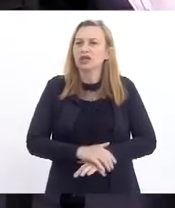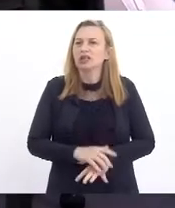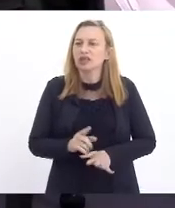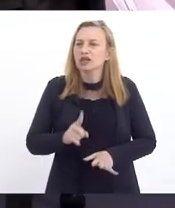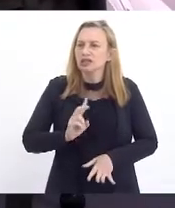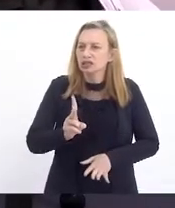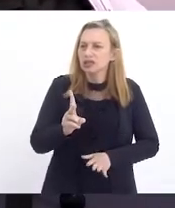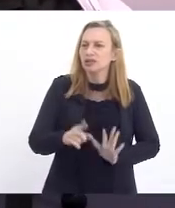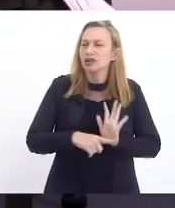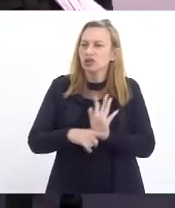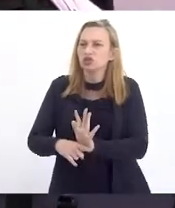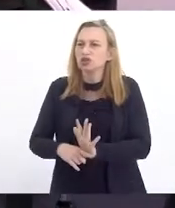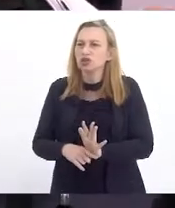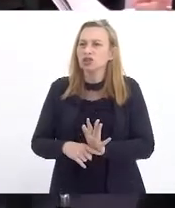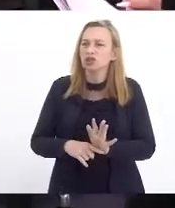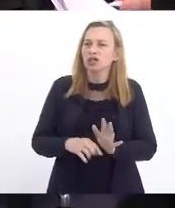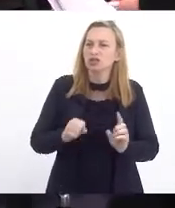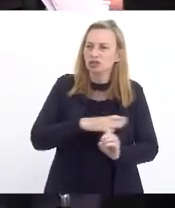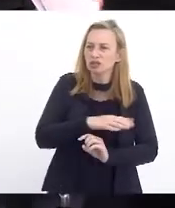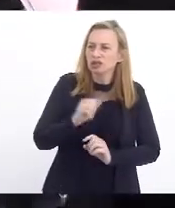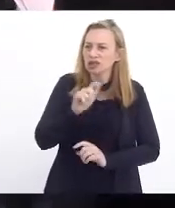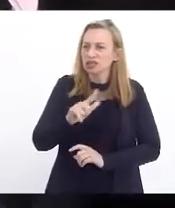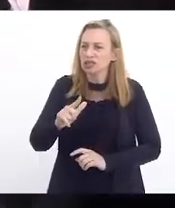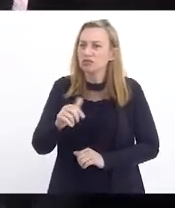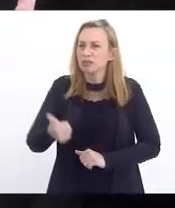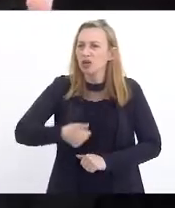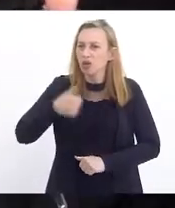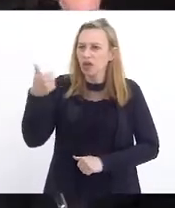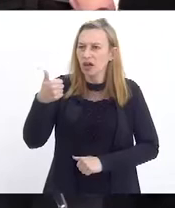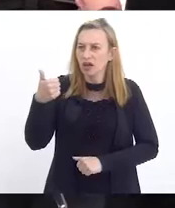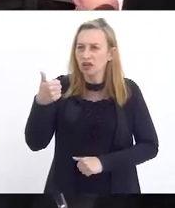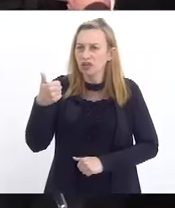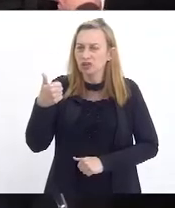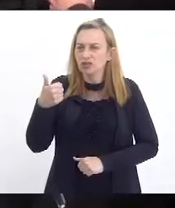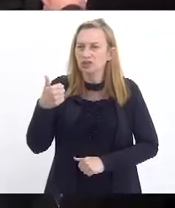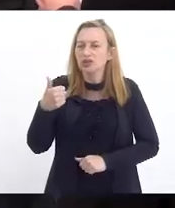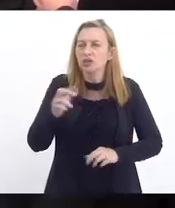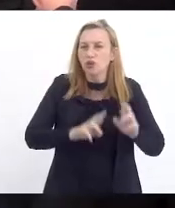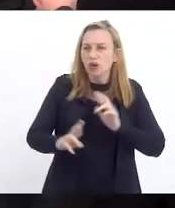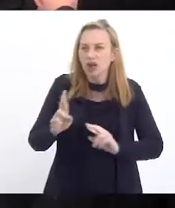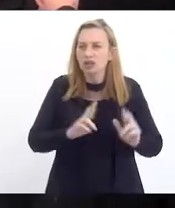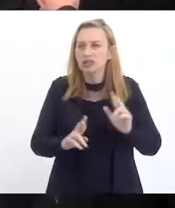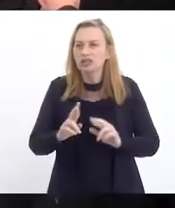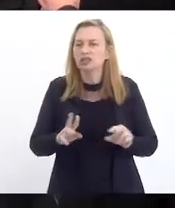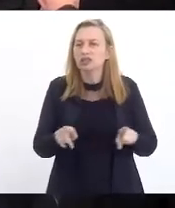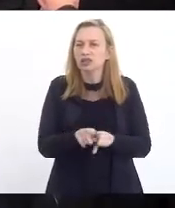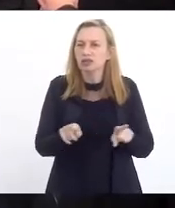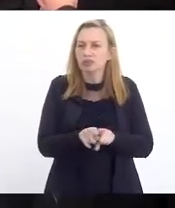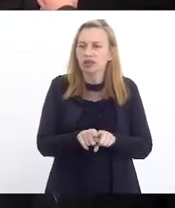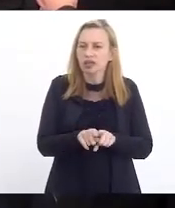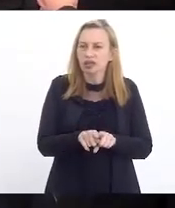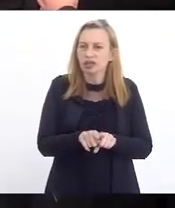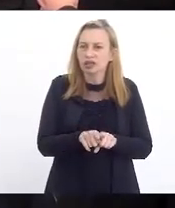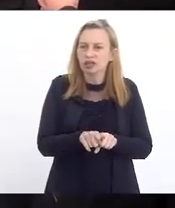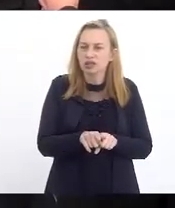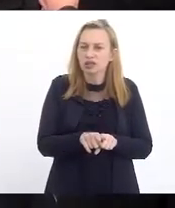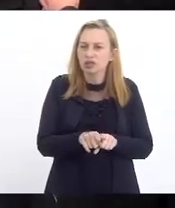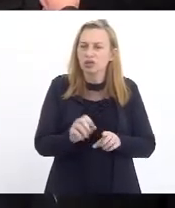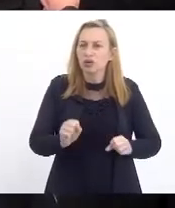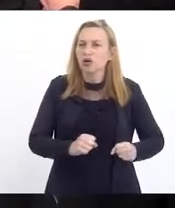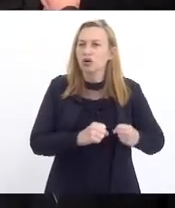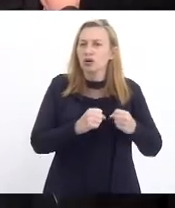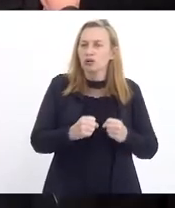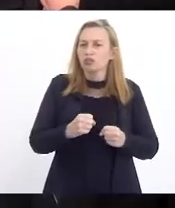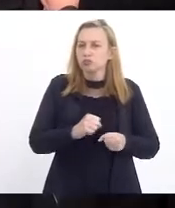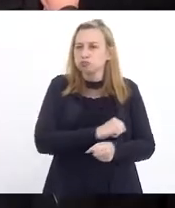ajudando a sociedade civil no sentido de melhorar o relacionamento e, ao mesmo tempo, o enfrentamento com o poder público, quando o